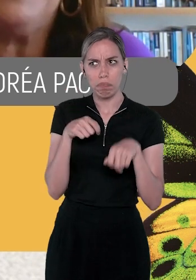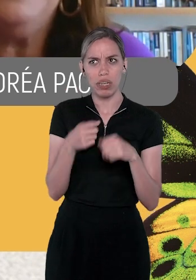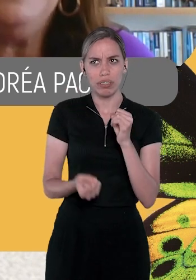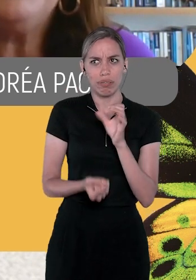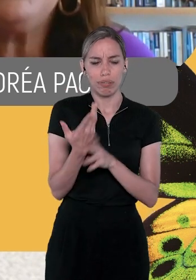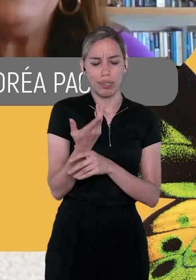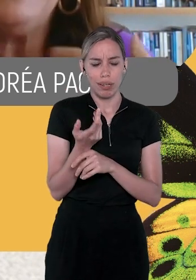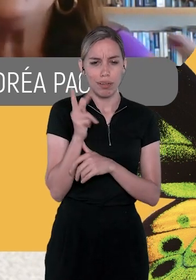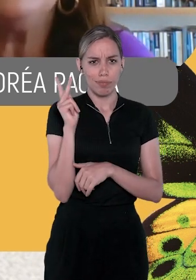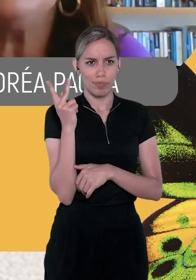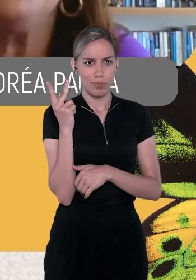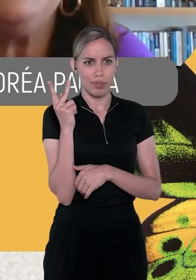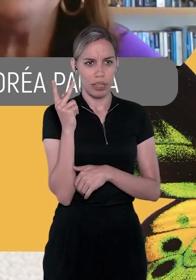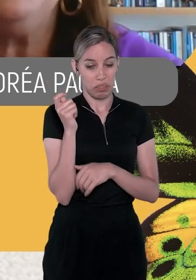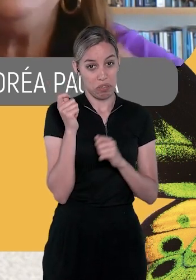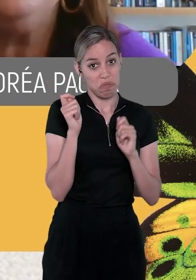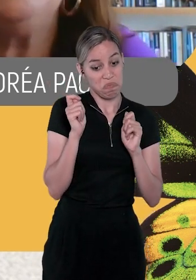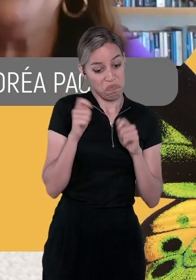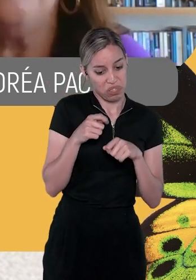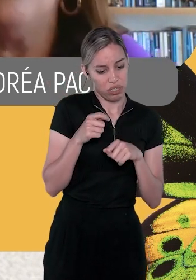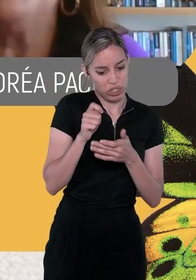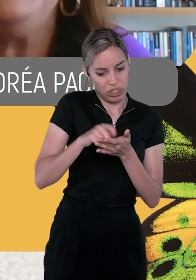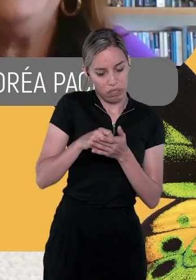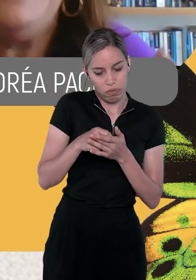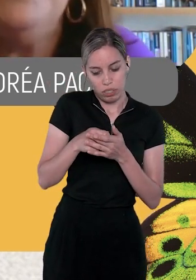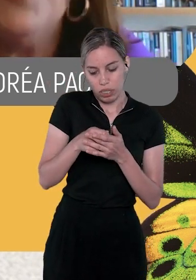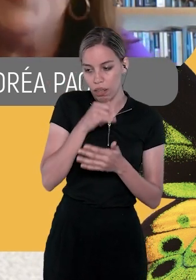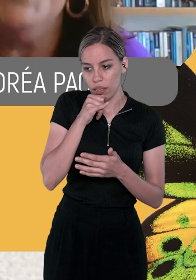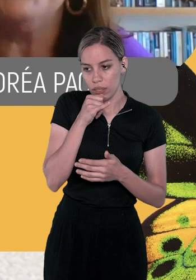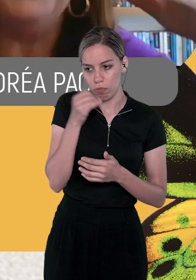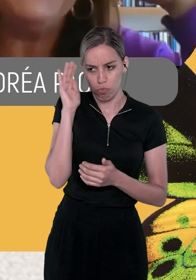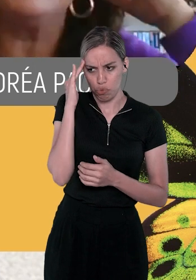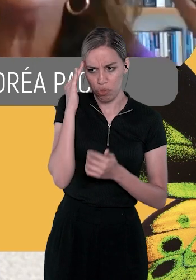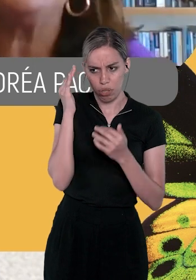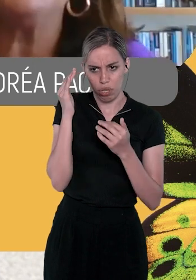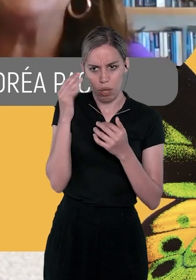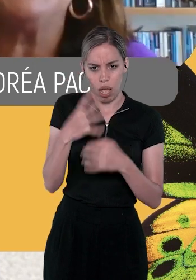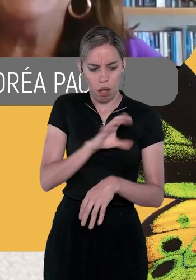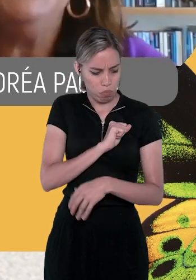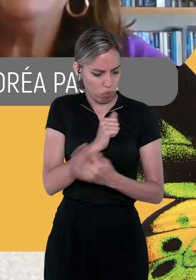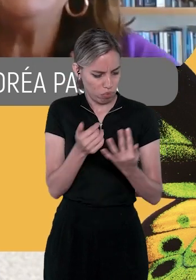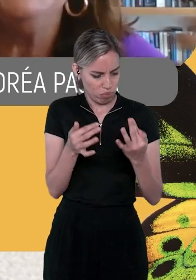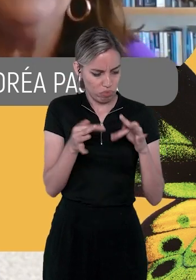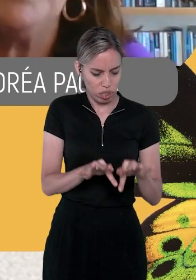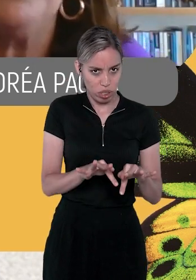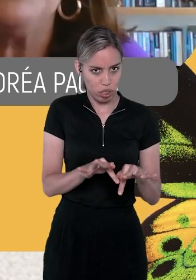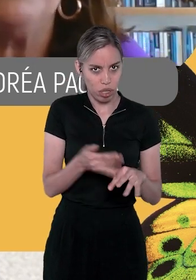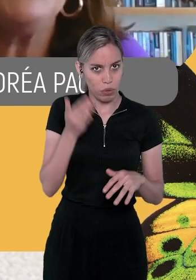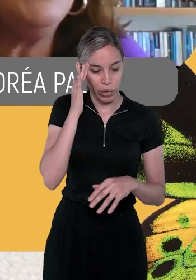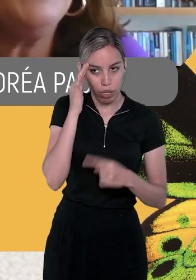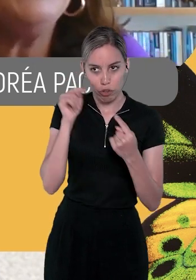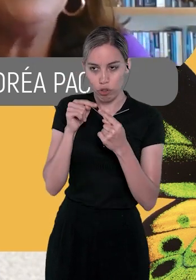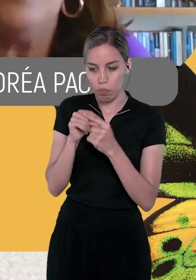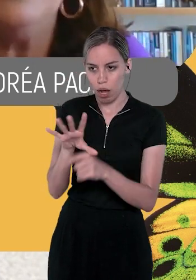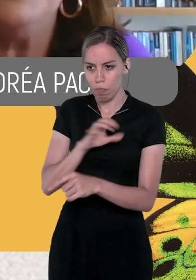ficção para explicar as coisas que eu não entendo. Eu não entendo o fim do amor, eu não entendo como é que aquelas pessoas que se amam profundamente,